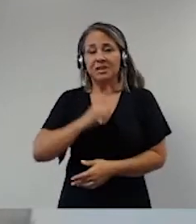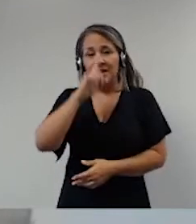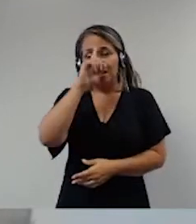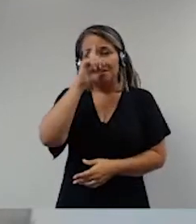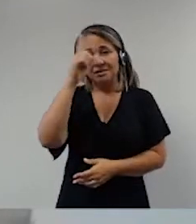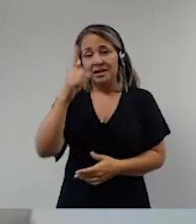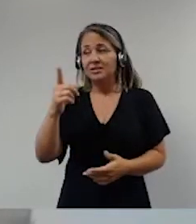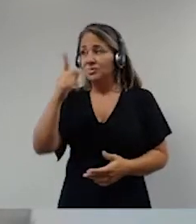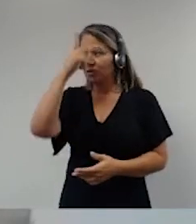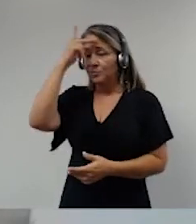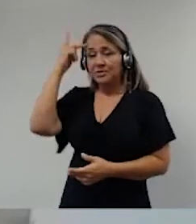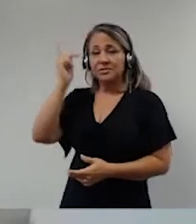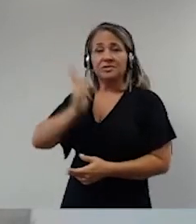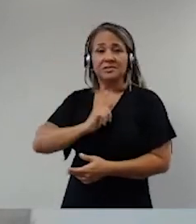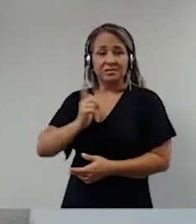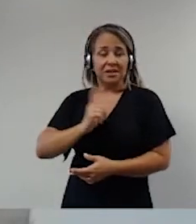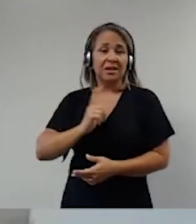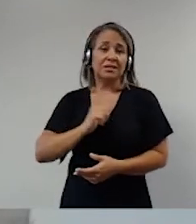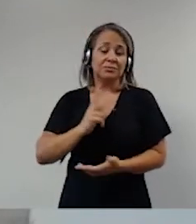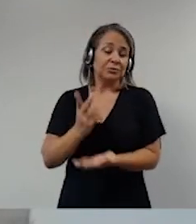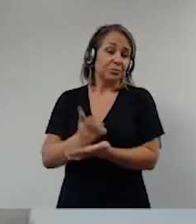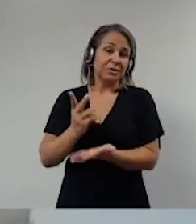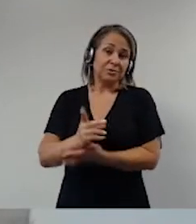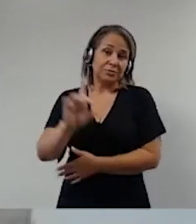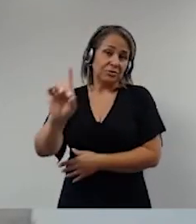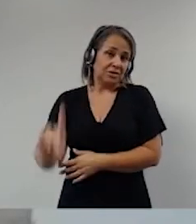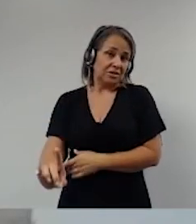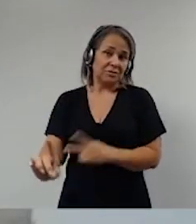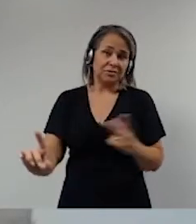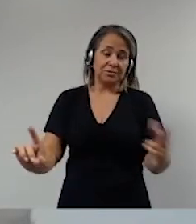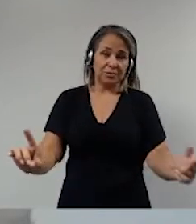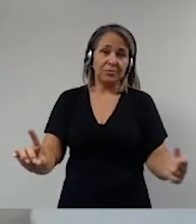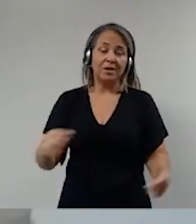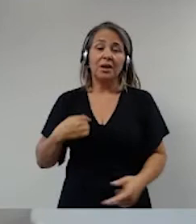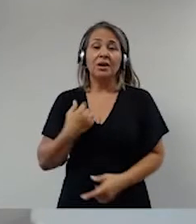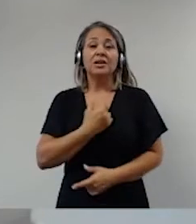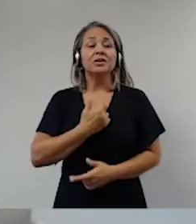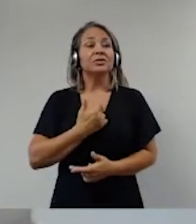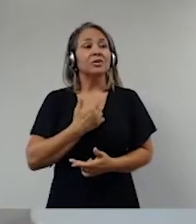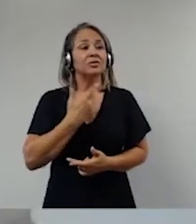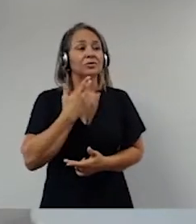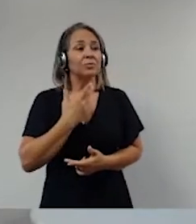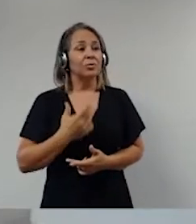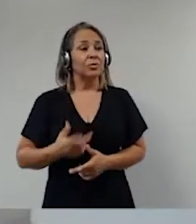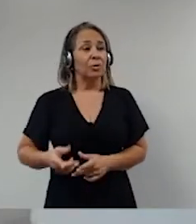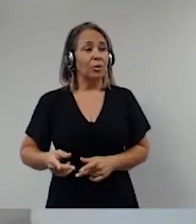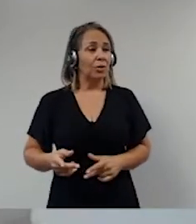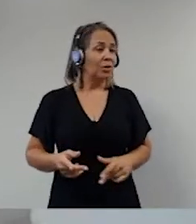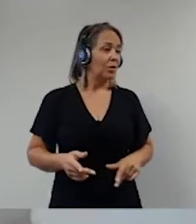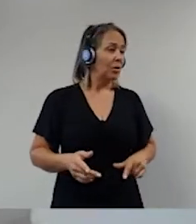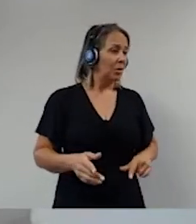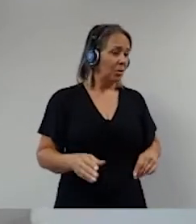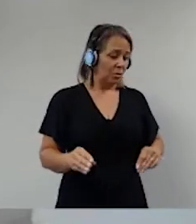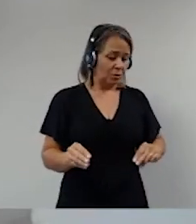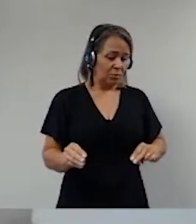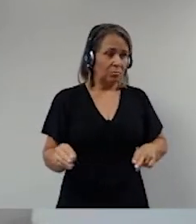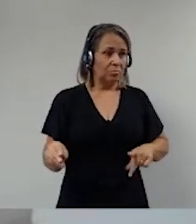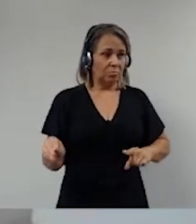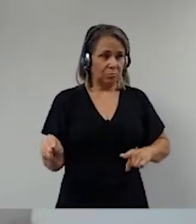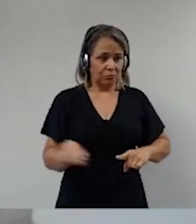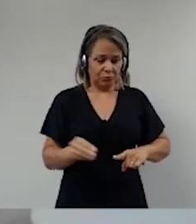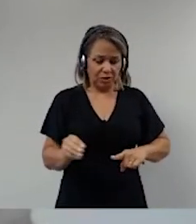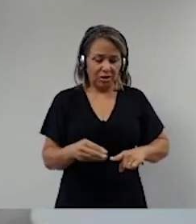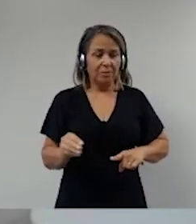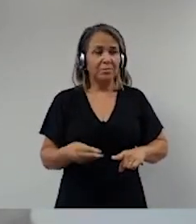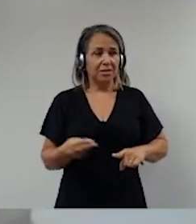as pessoas têm exatamente os mesmos direitos. É o que nós chamamos da universalidade dos direitos